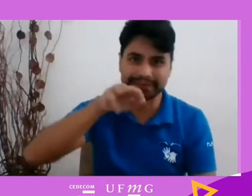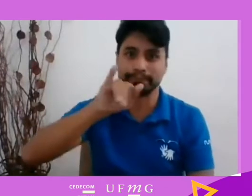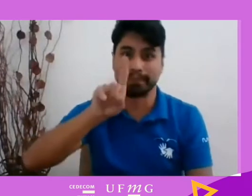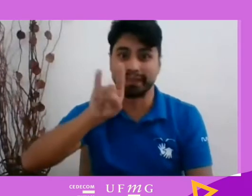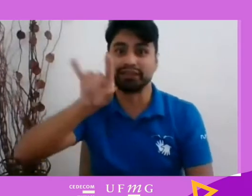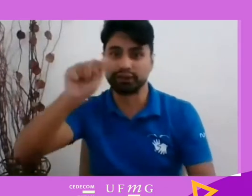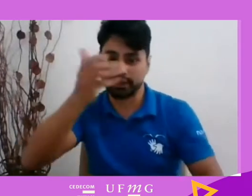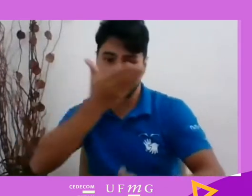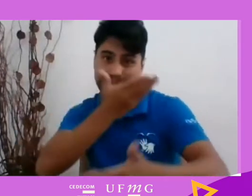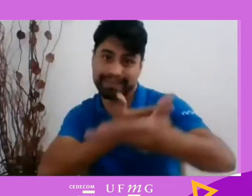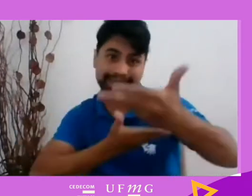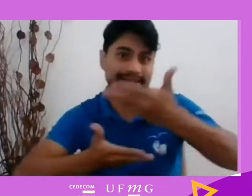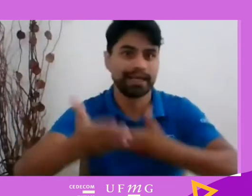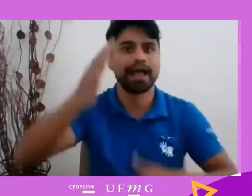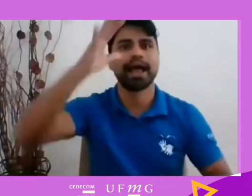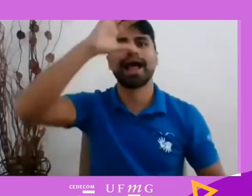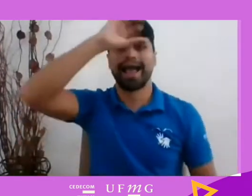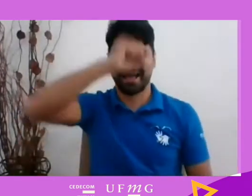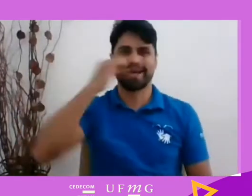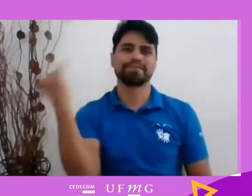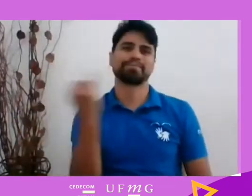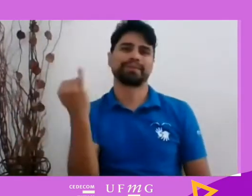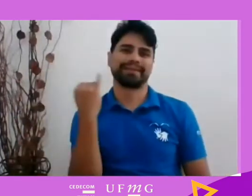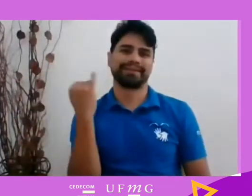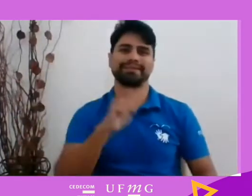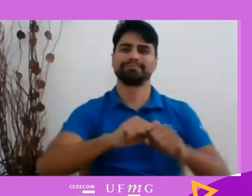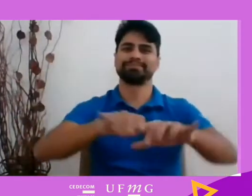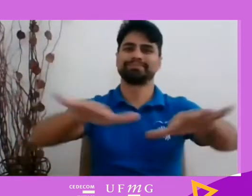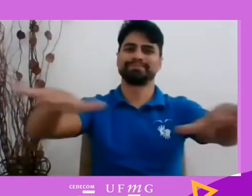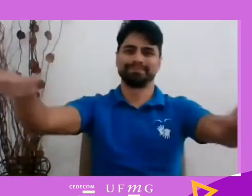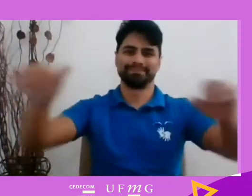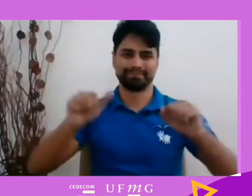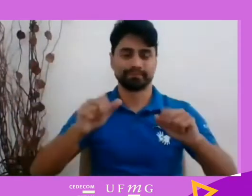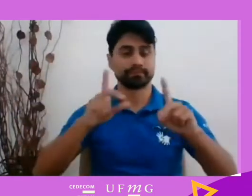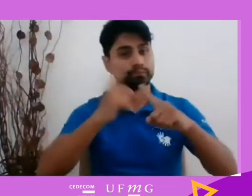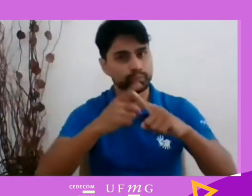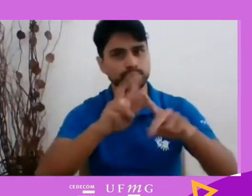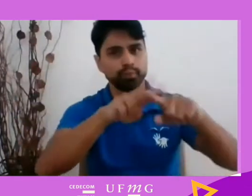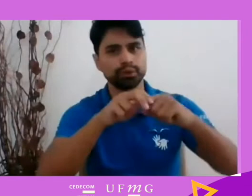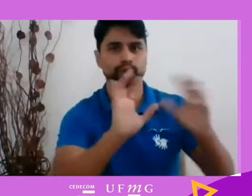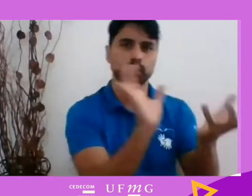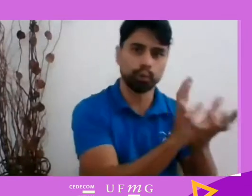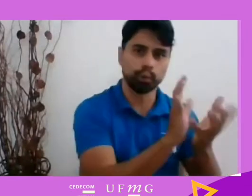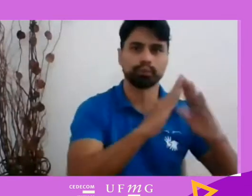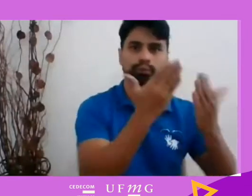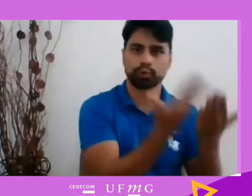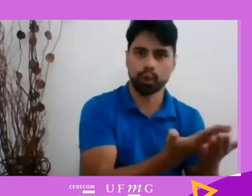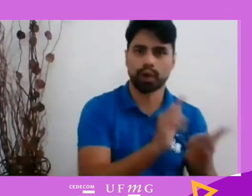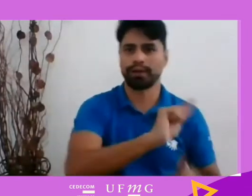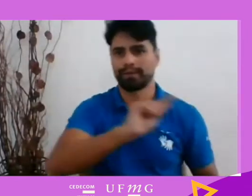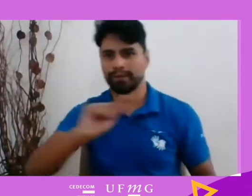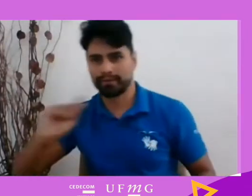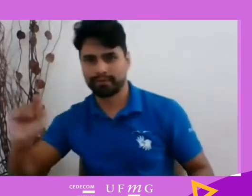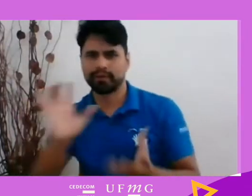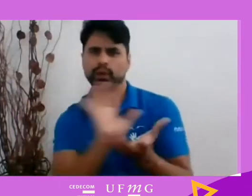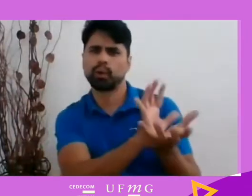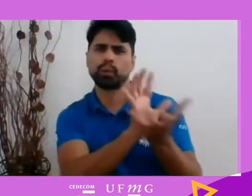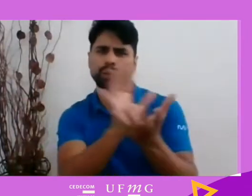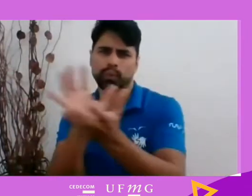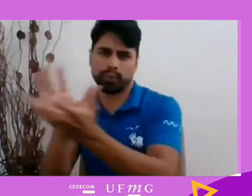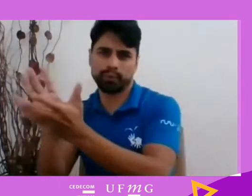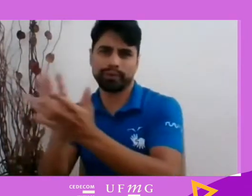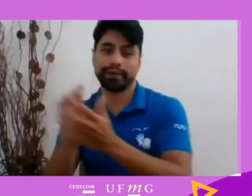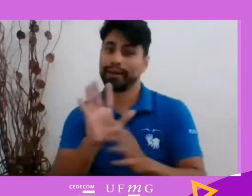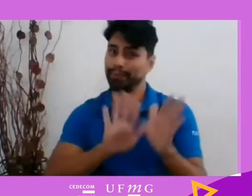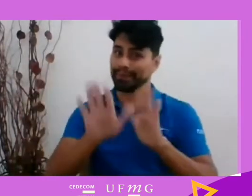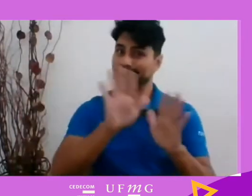de escola, daqueles antigos, onde eu costumo até brincar que são grupos de fake news. É muito importante estar ali para você aprender